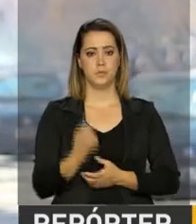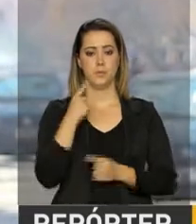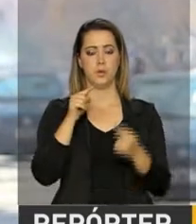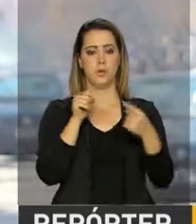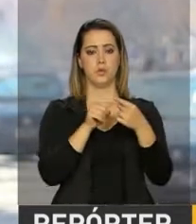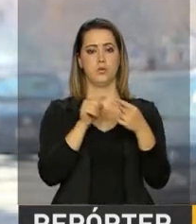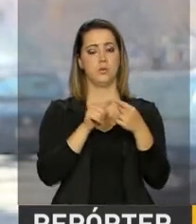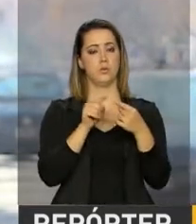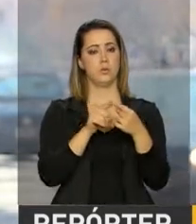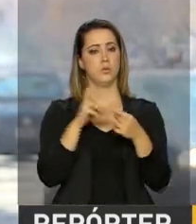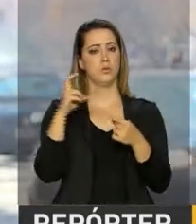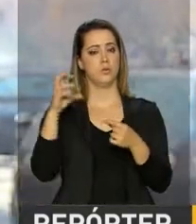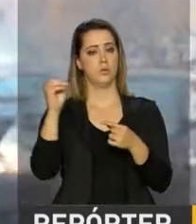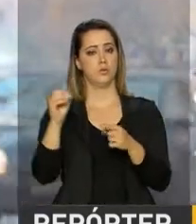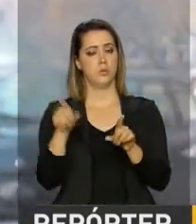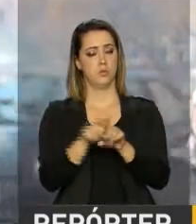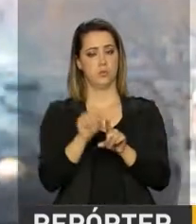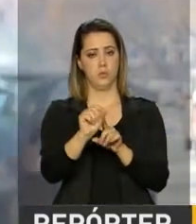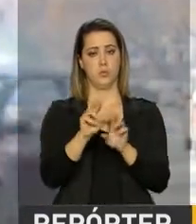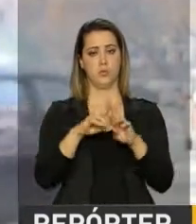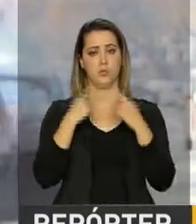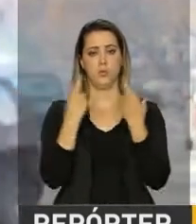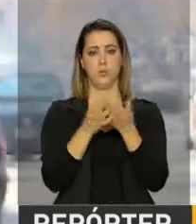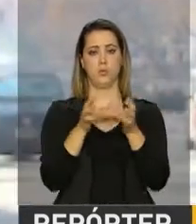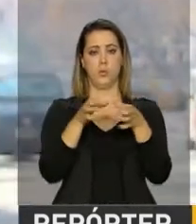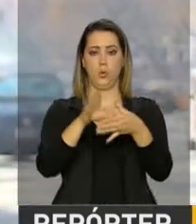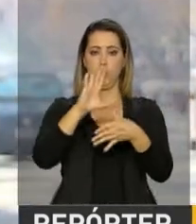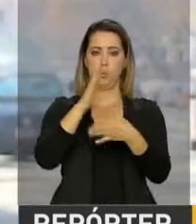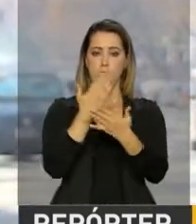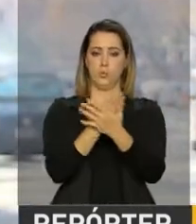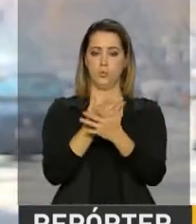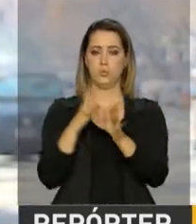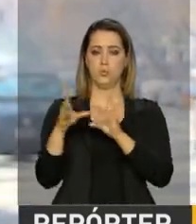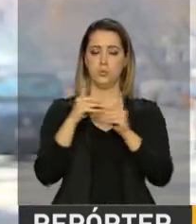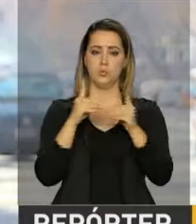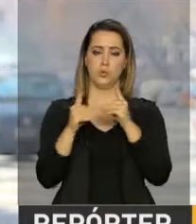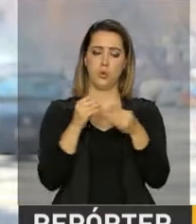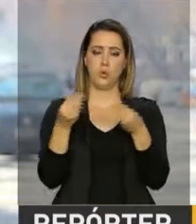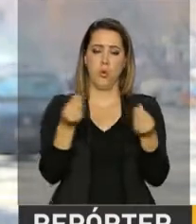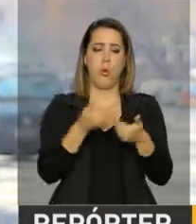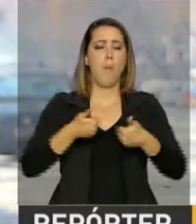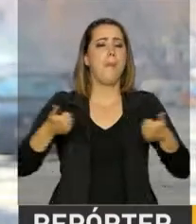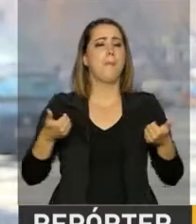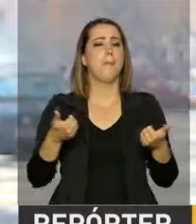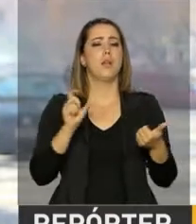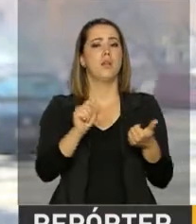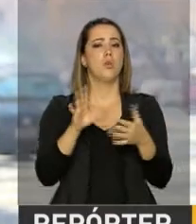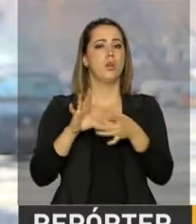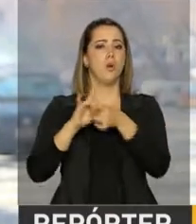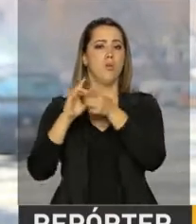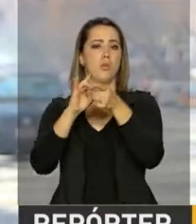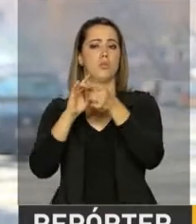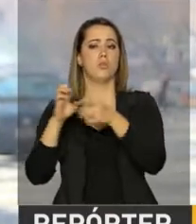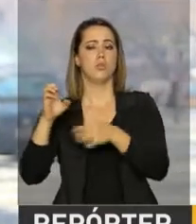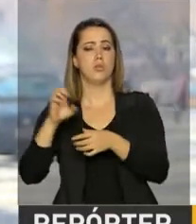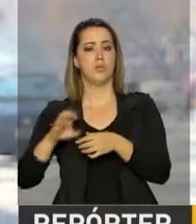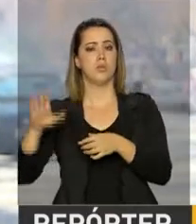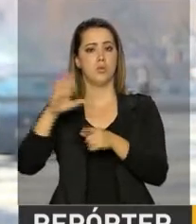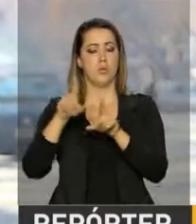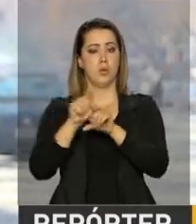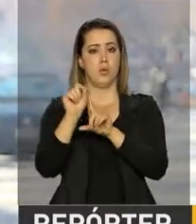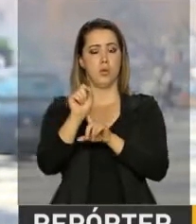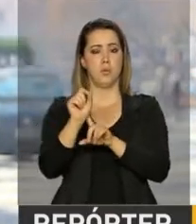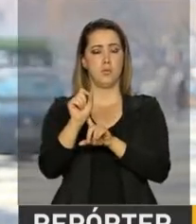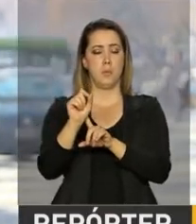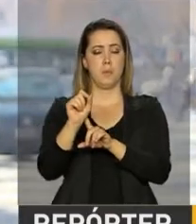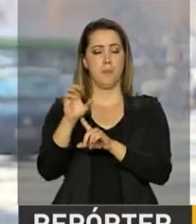objetivos da 50ª cúpula do mercosul é discutir uma aproximação com a aliança do pacífico grupo formado por médicos dele